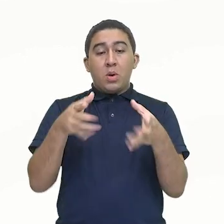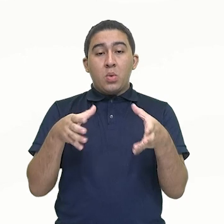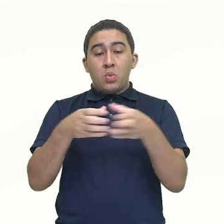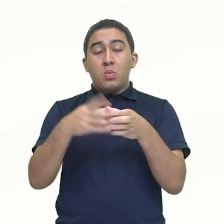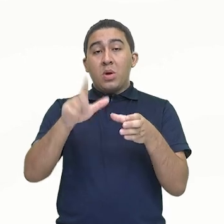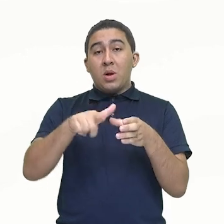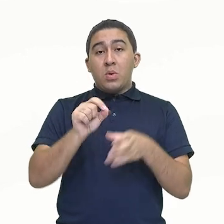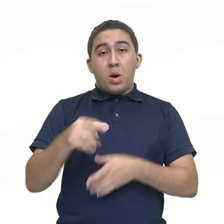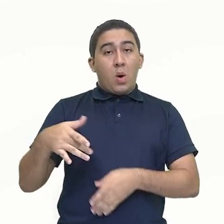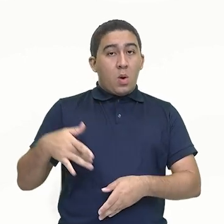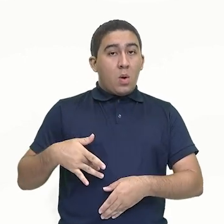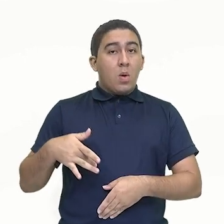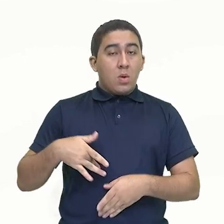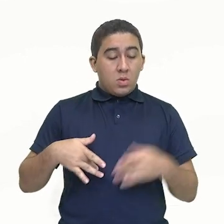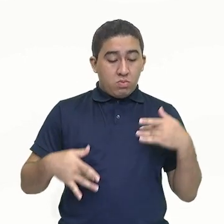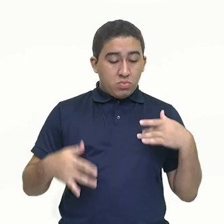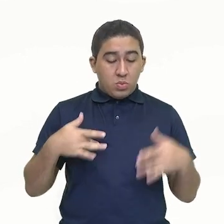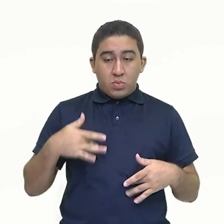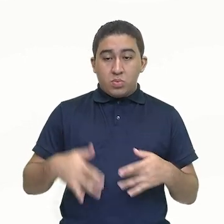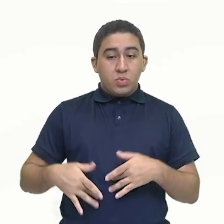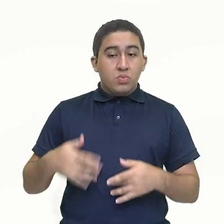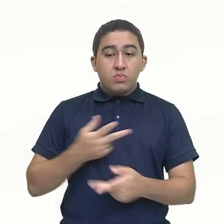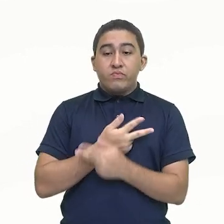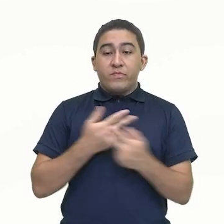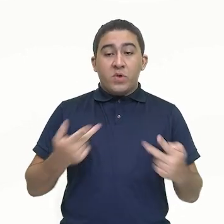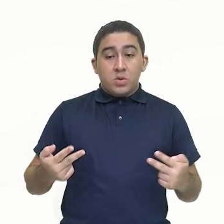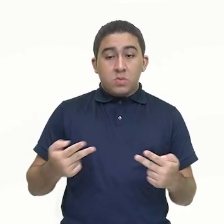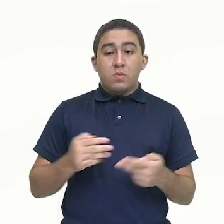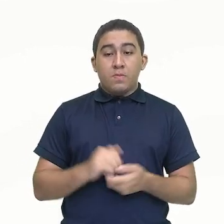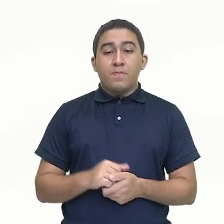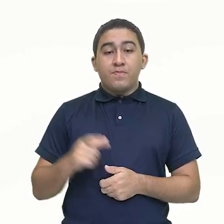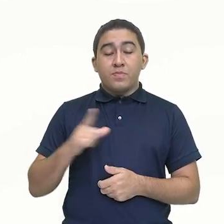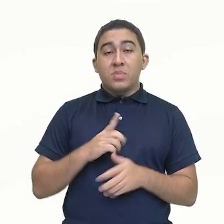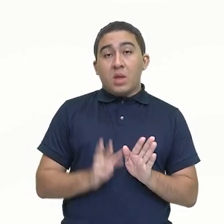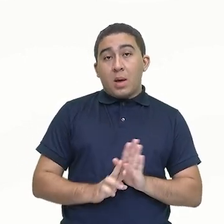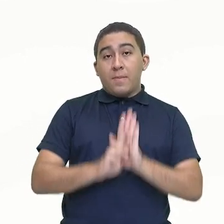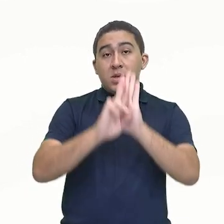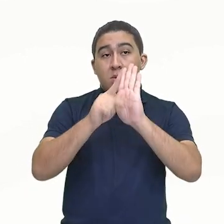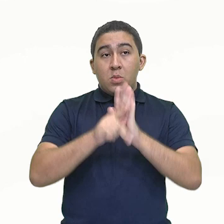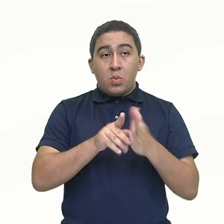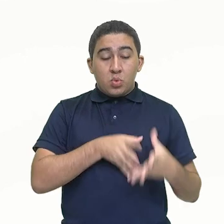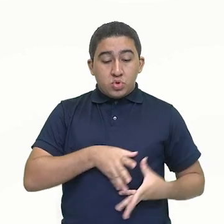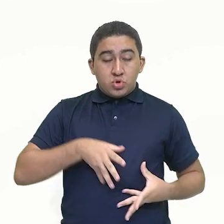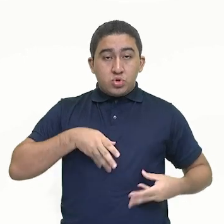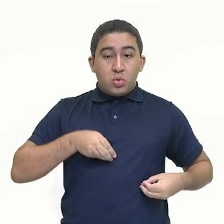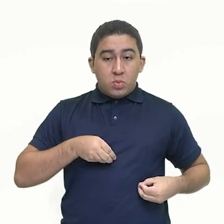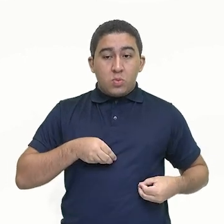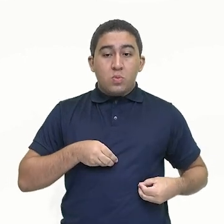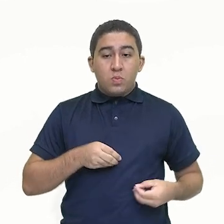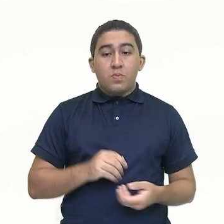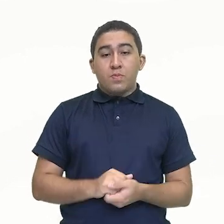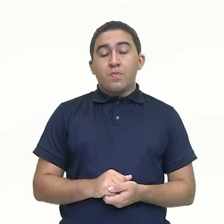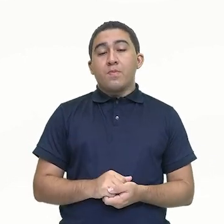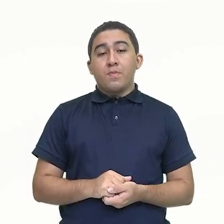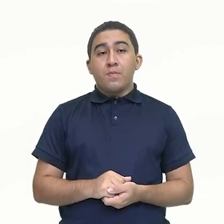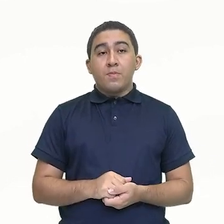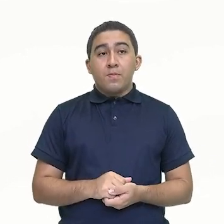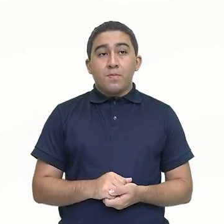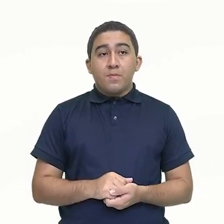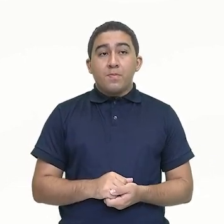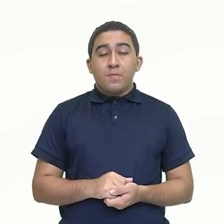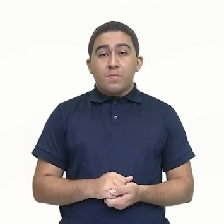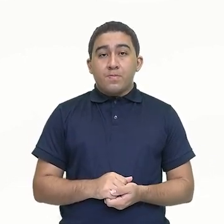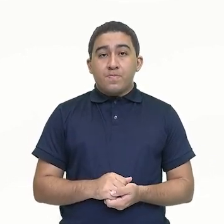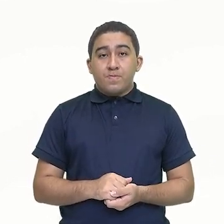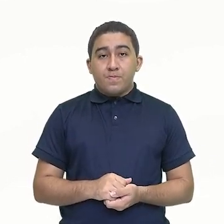vão formar os órgãos, e aqui nós temos representado, ilustrado, um estômago, que faz, né,